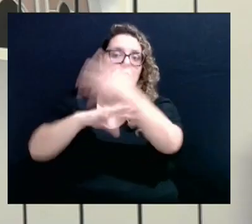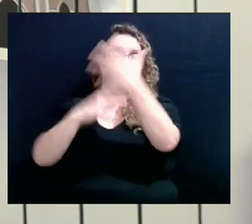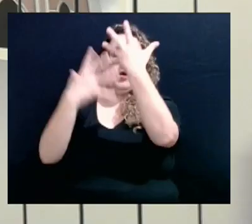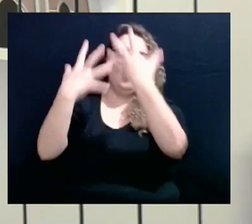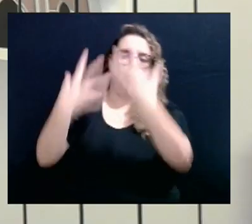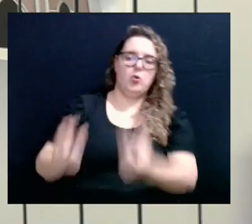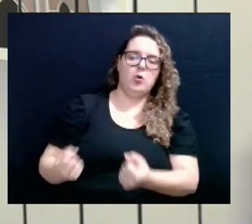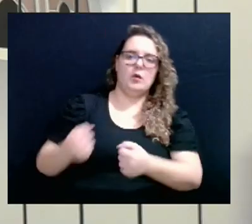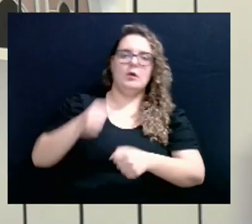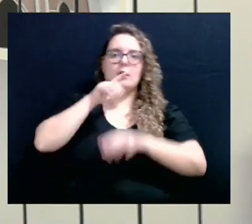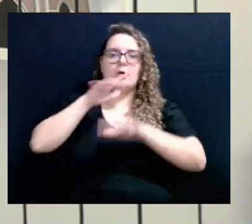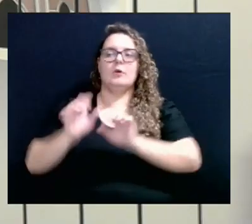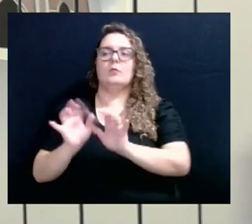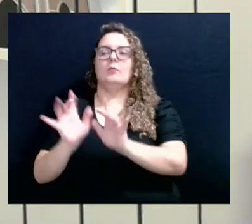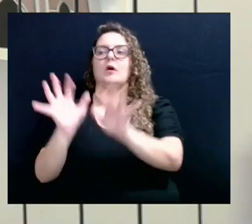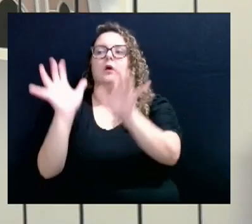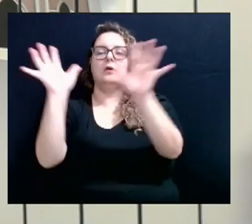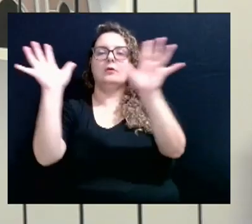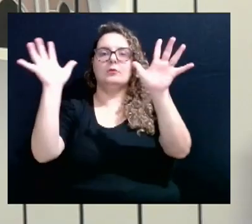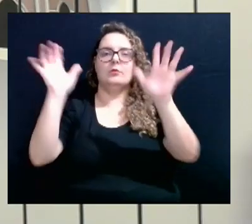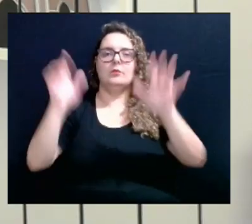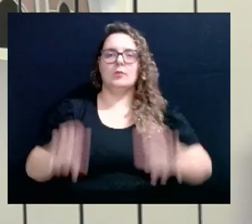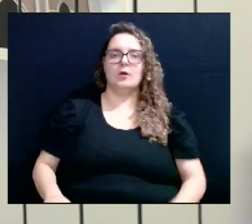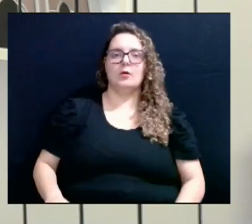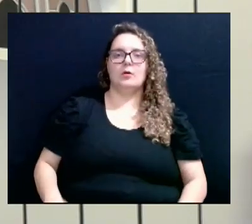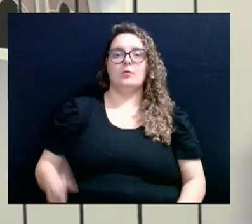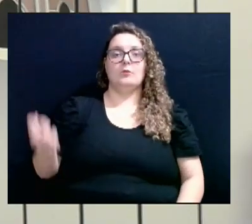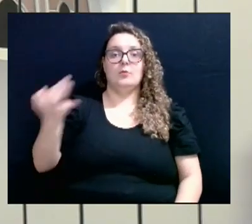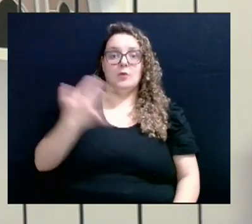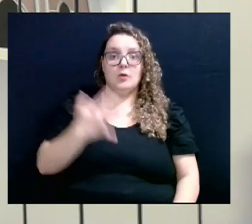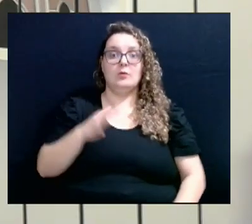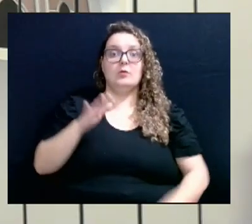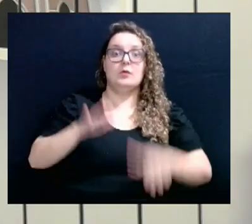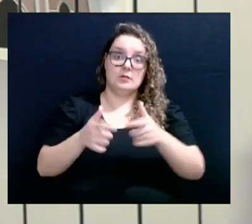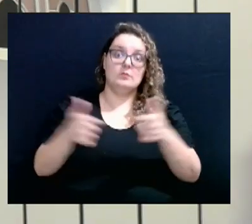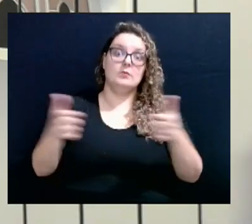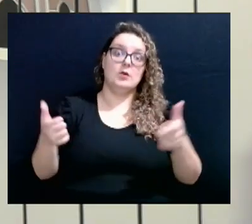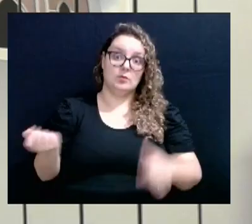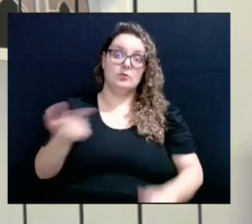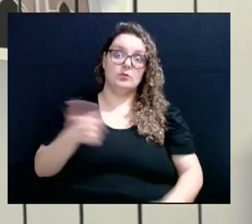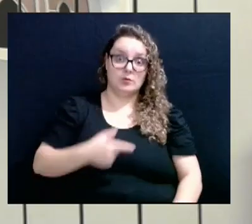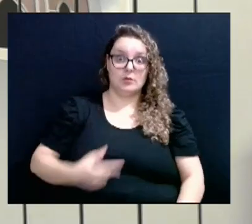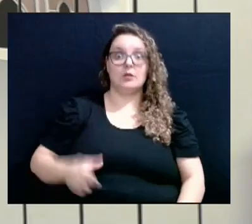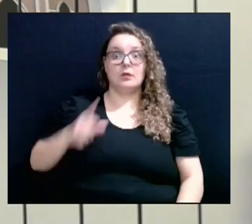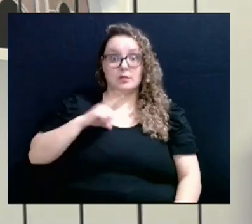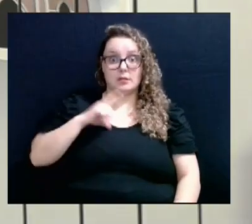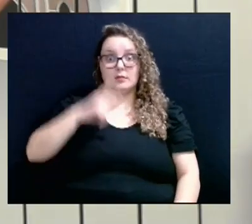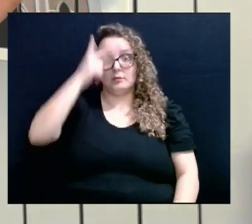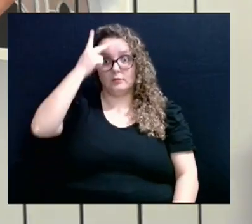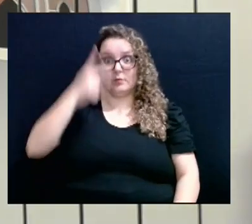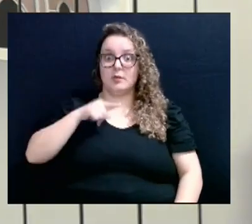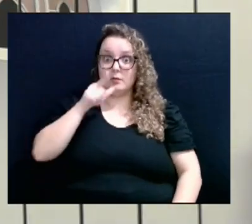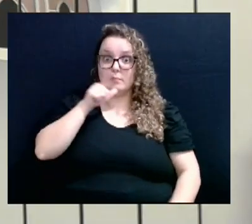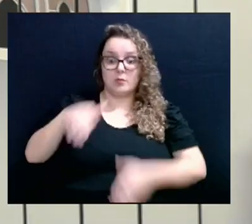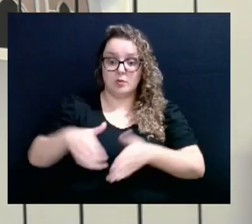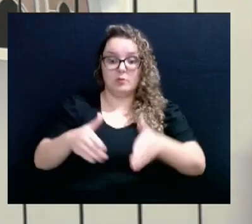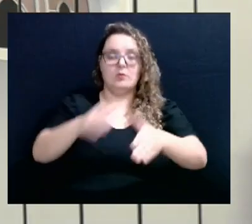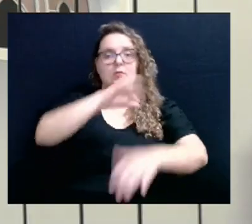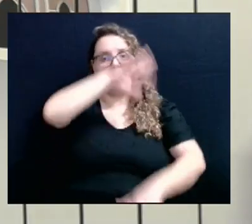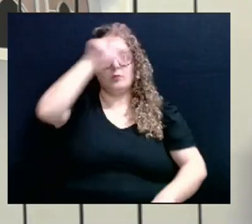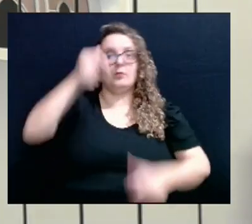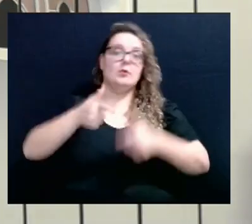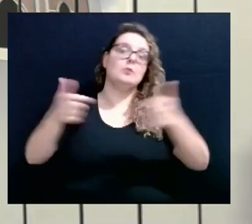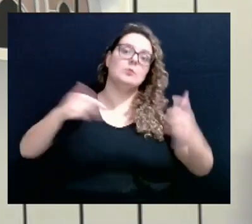para a atmosfera uma quantidade muitas vezes maior do que a presente no próprio rio Amazonas, que é o maior do mundo em